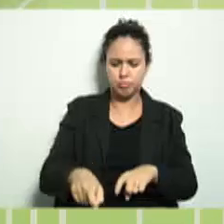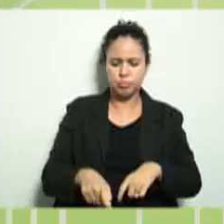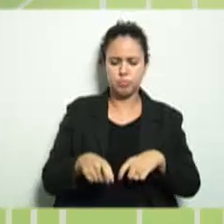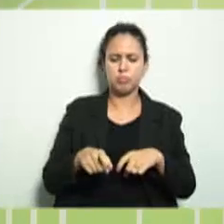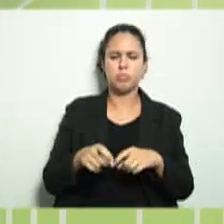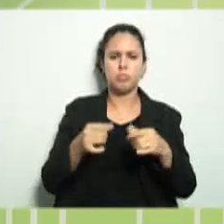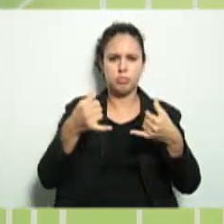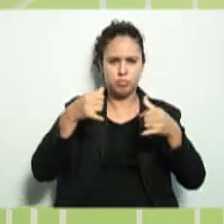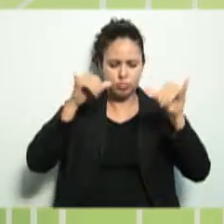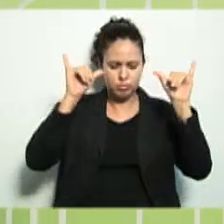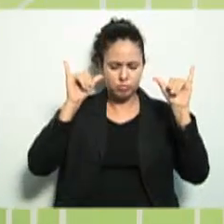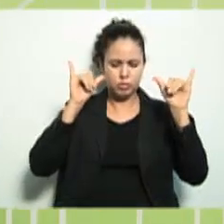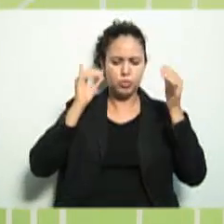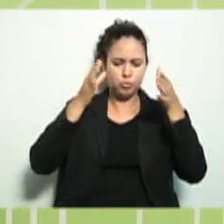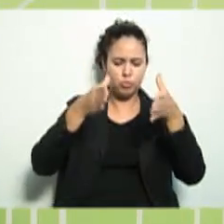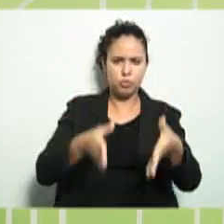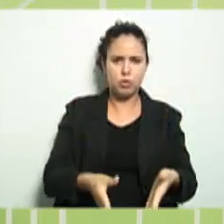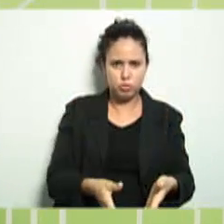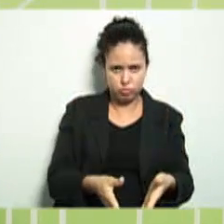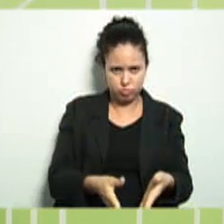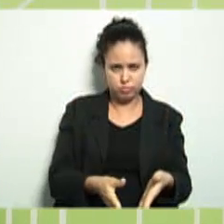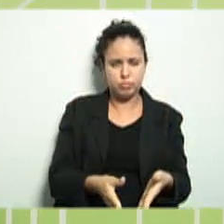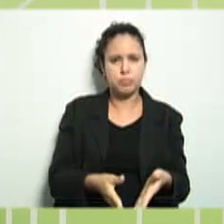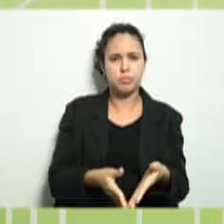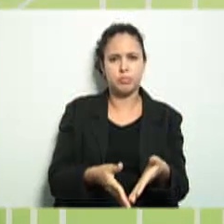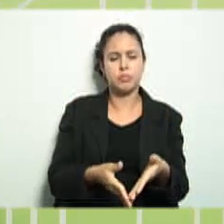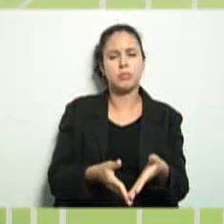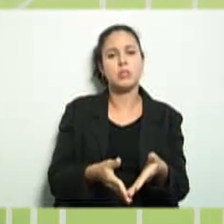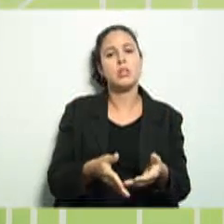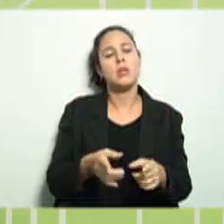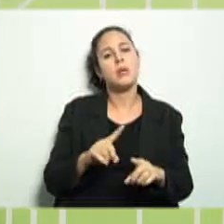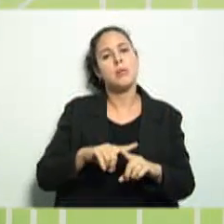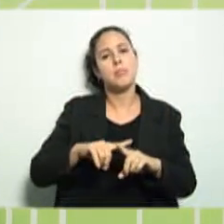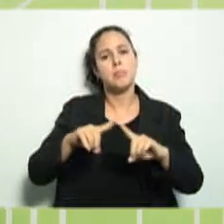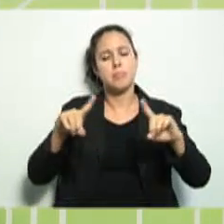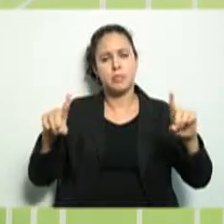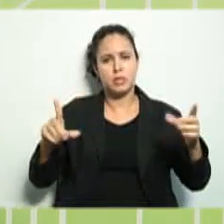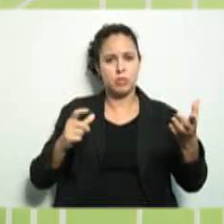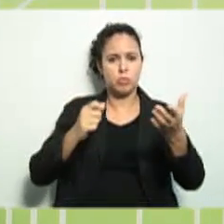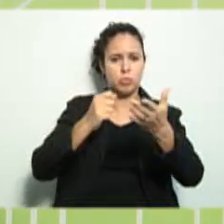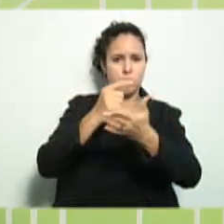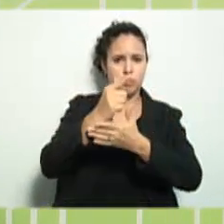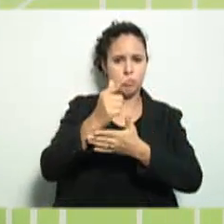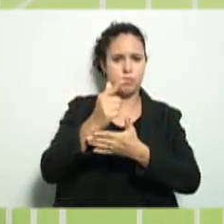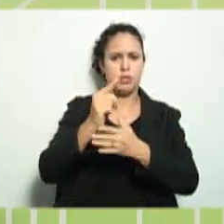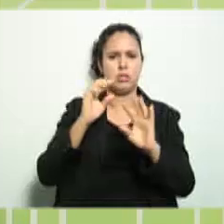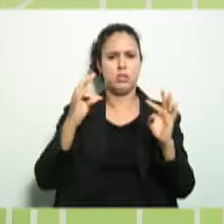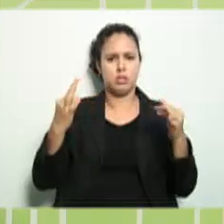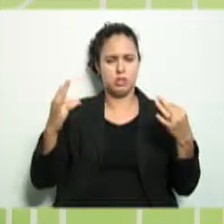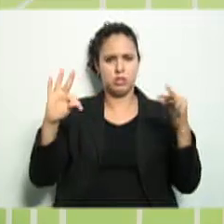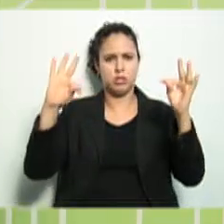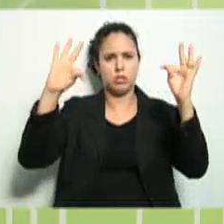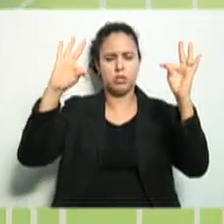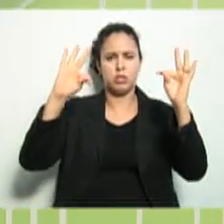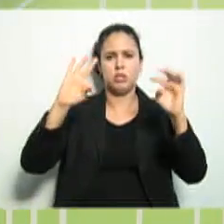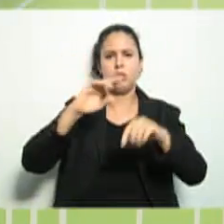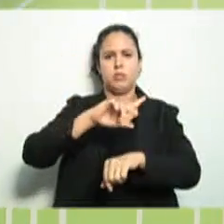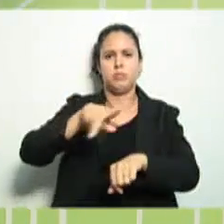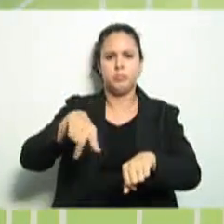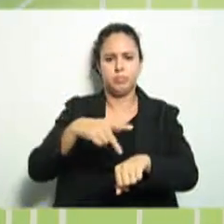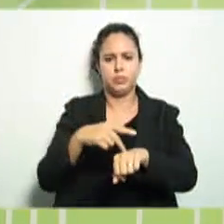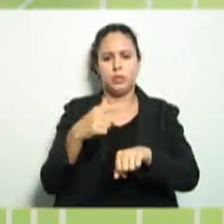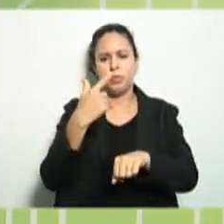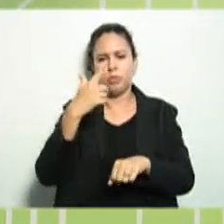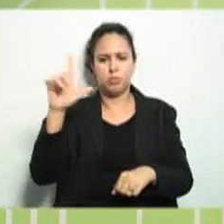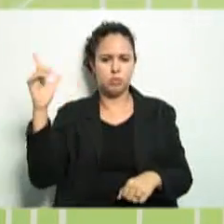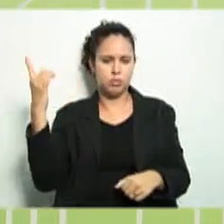para gerar divisa ao país para comprar produtos de alta tecnologia que nós não temos aqui. Esse é o sentido da exportação, seja ela